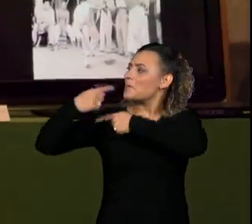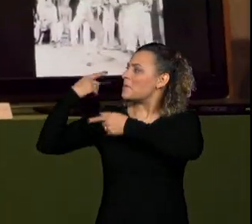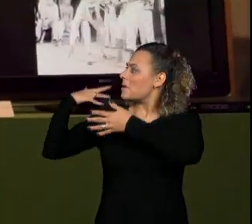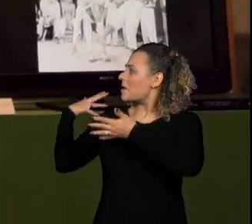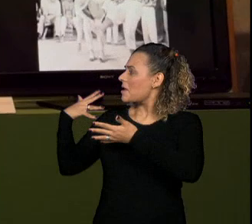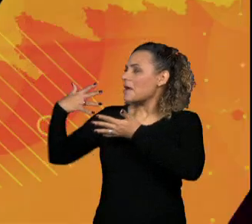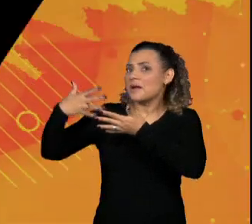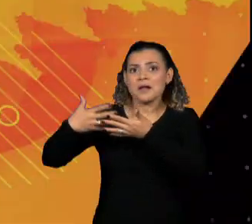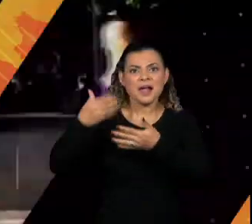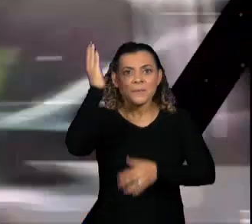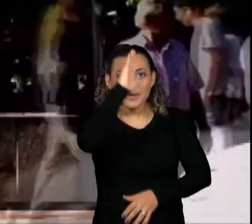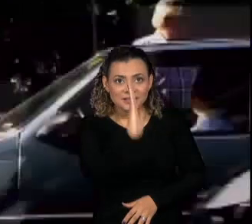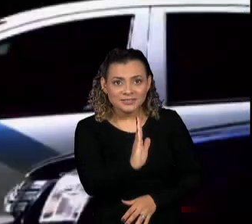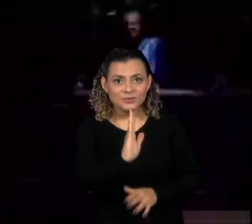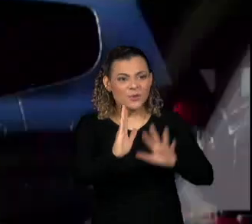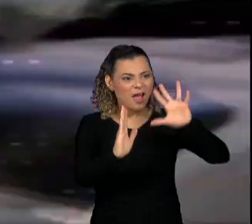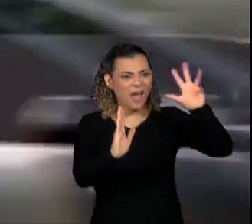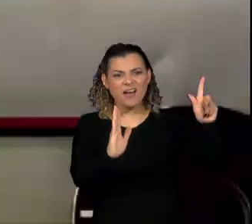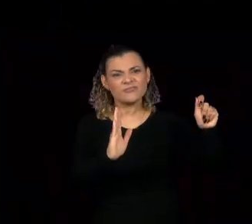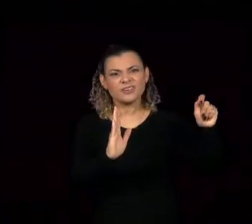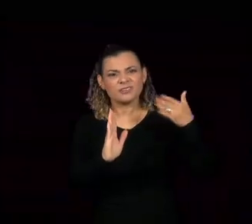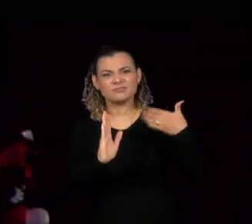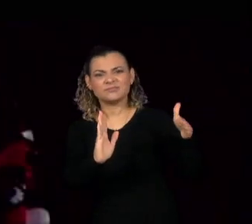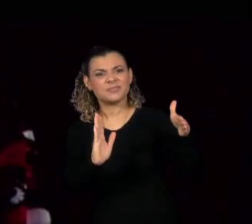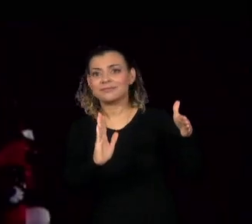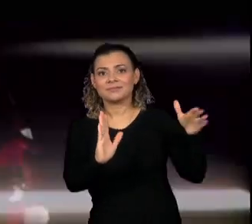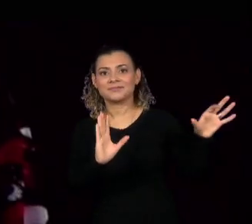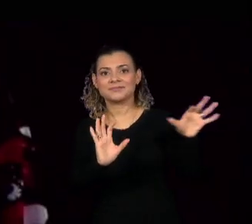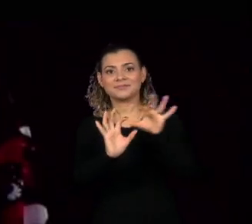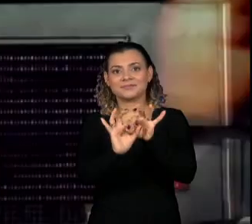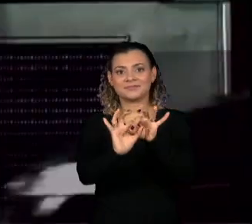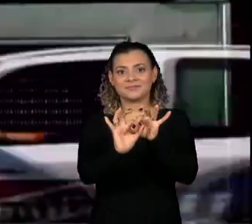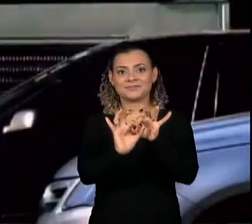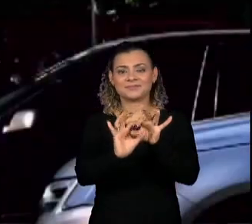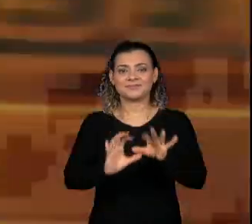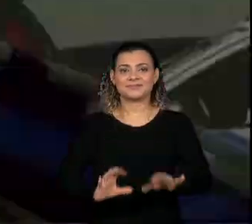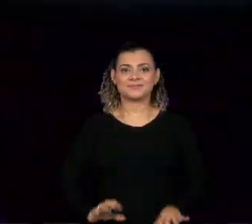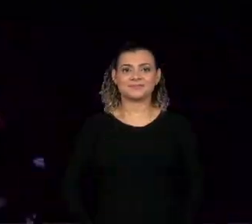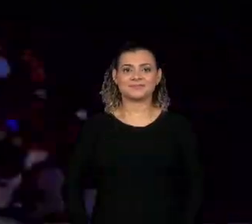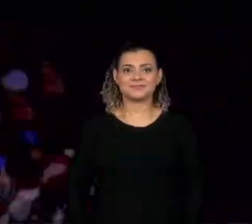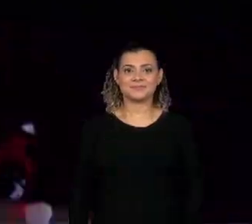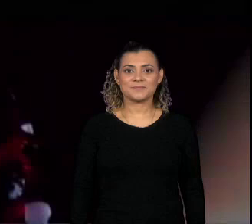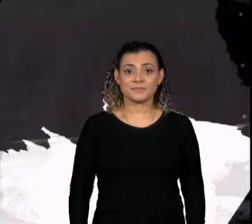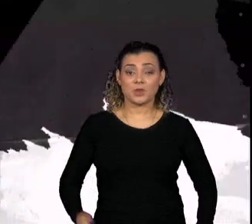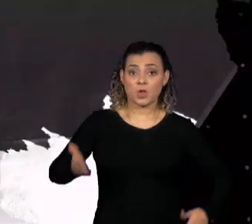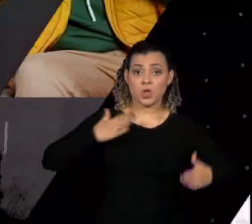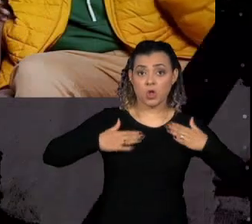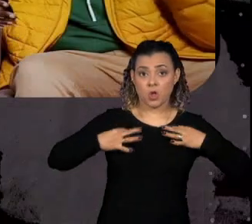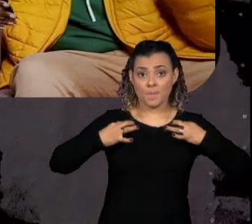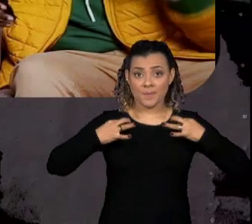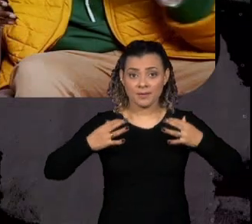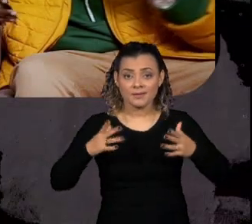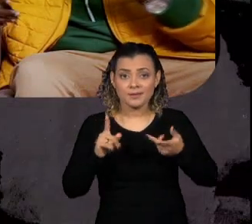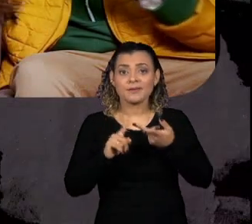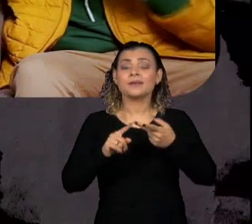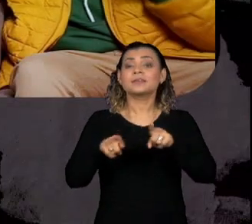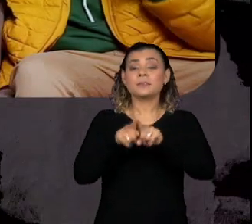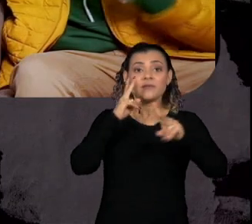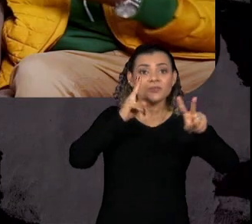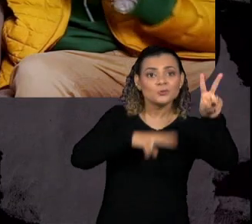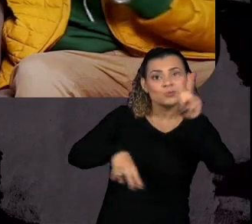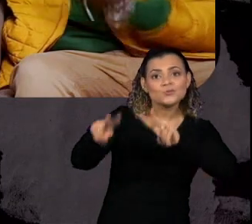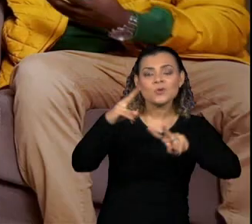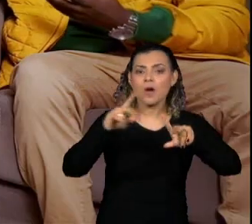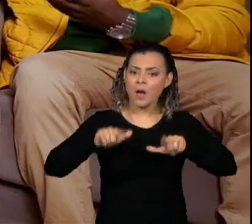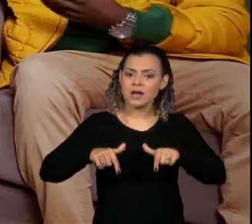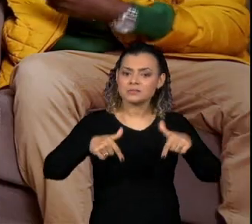sem África. Metropolitana, cor cinza, concreto. A roupa, o comportamento e o visual